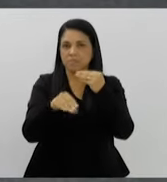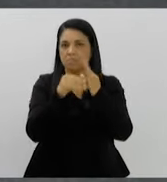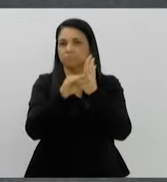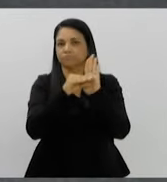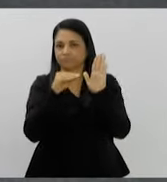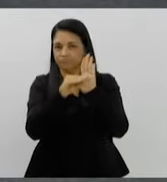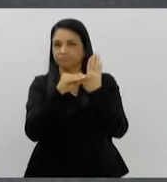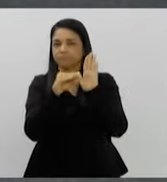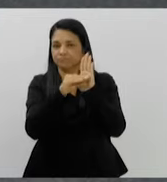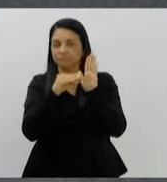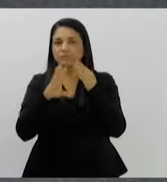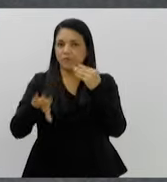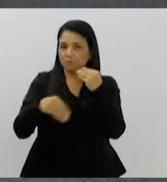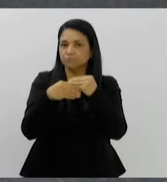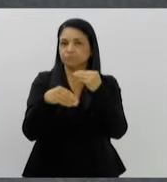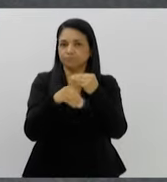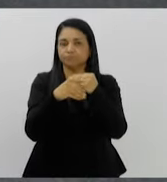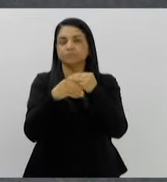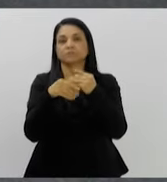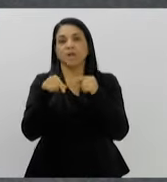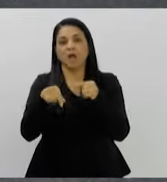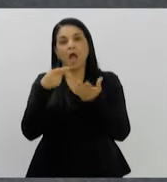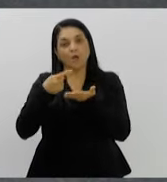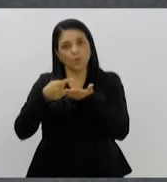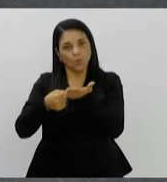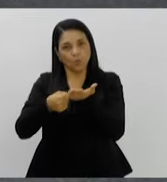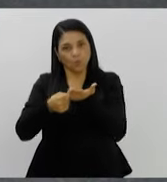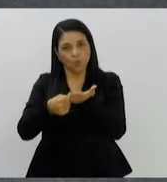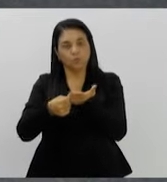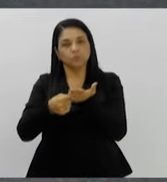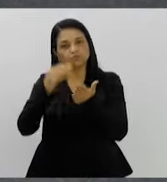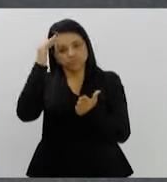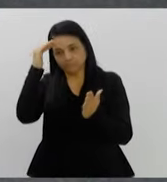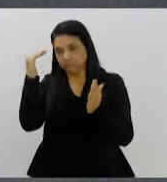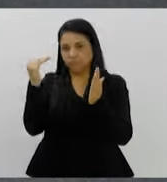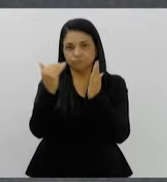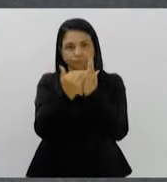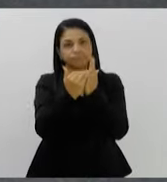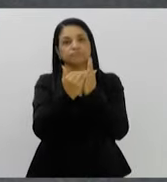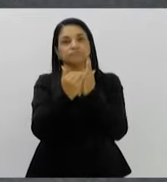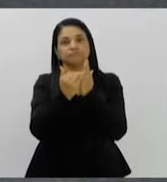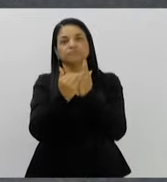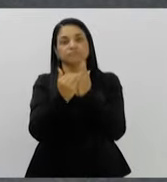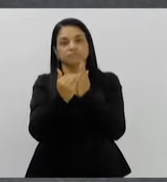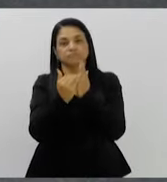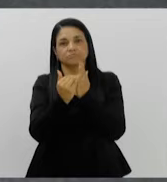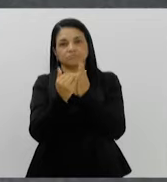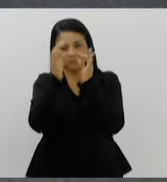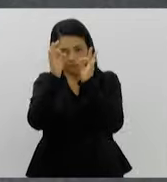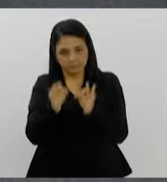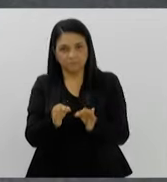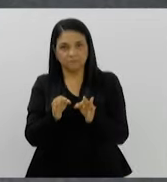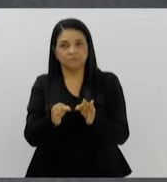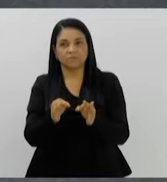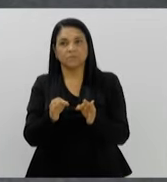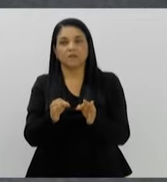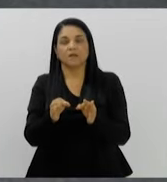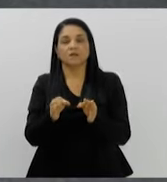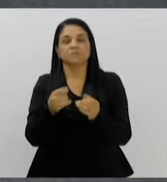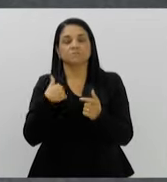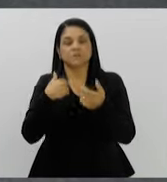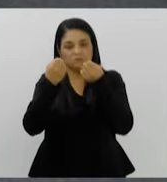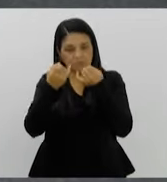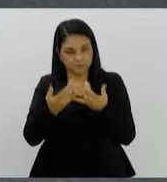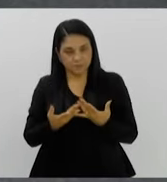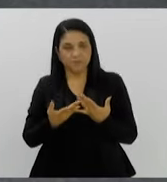incorporar porque acordo como se disse aqui se cumpre e nós vamos cumprir esse acordo então senhor presidente eram essas as